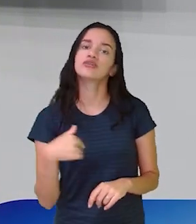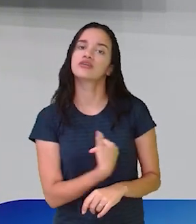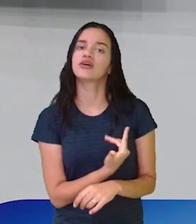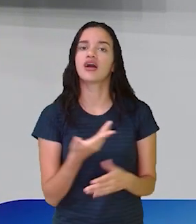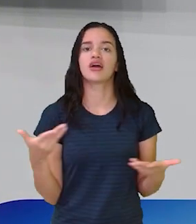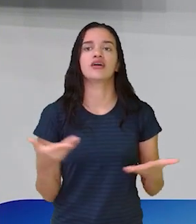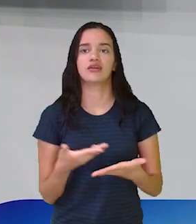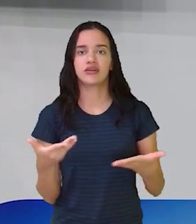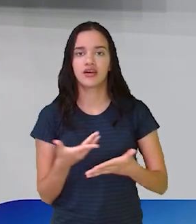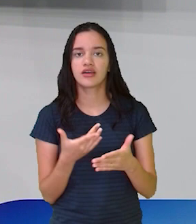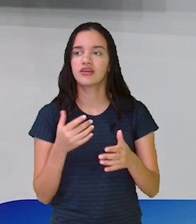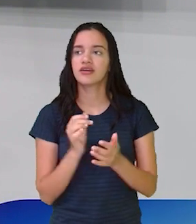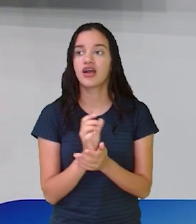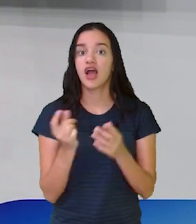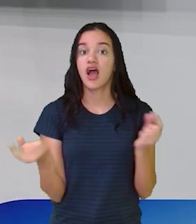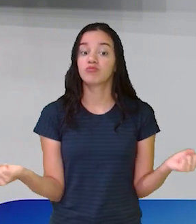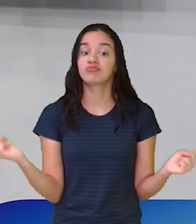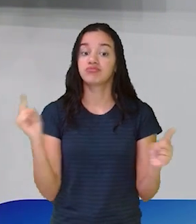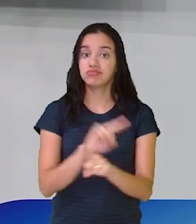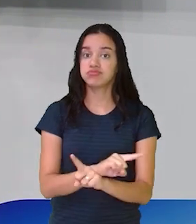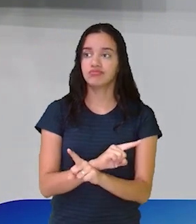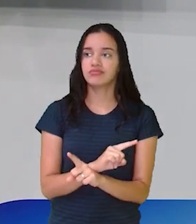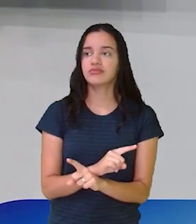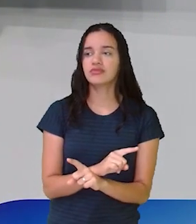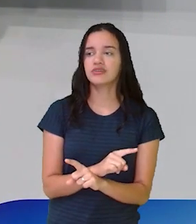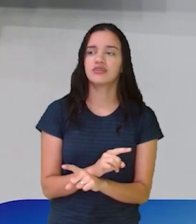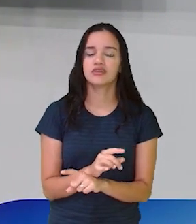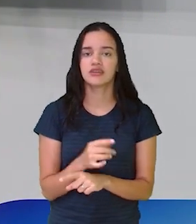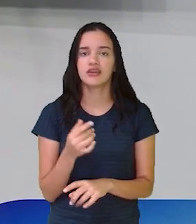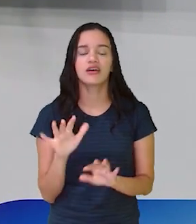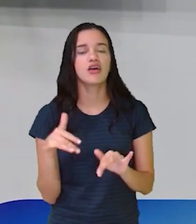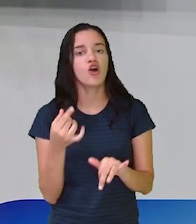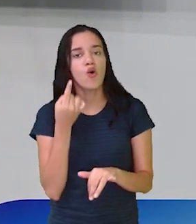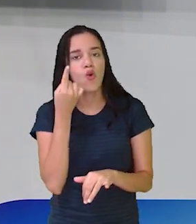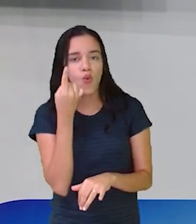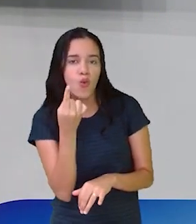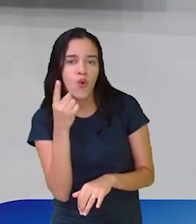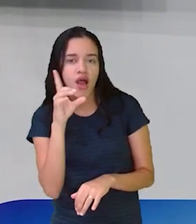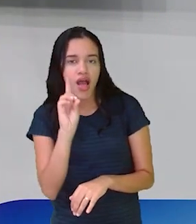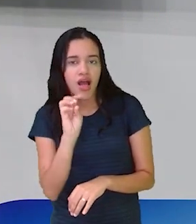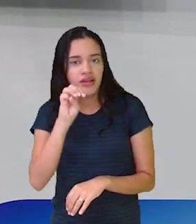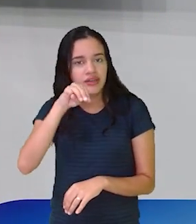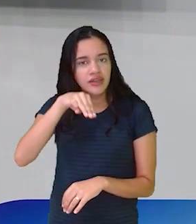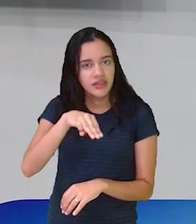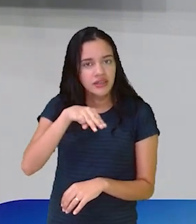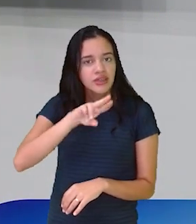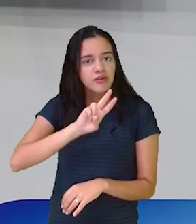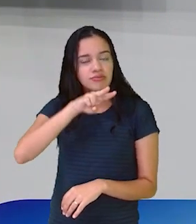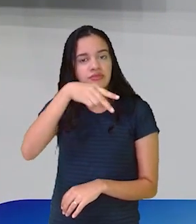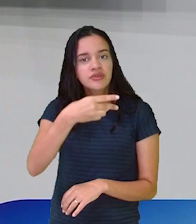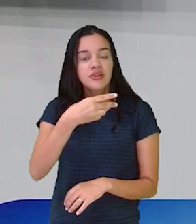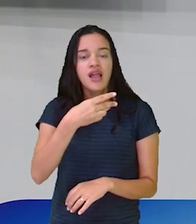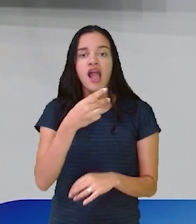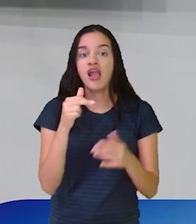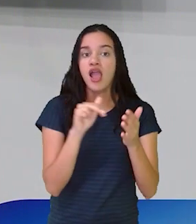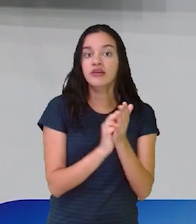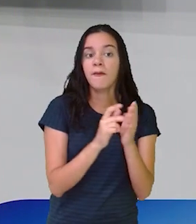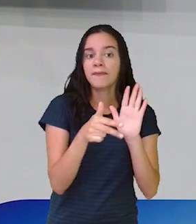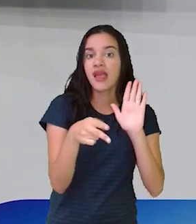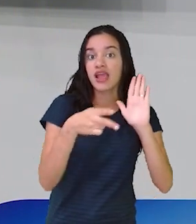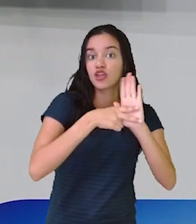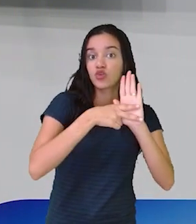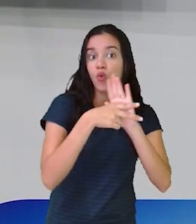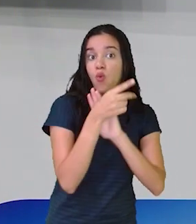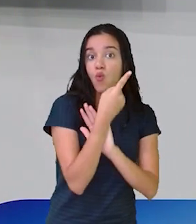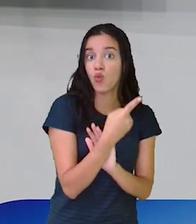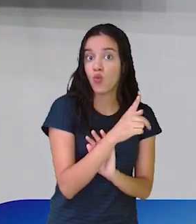fazer aquela conversãozinha. Ele diz aqui que 1 decímetro é igual a 1 litro. Se